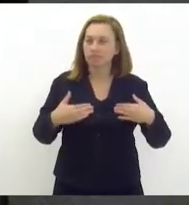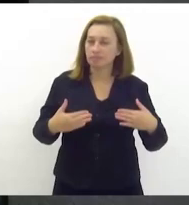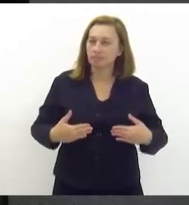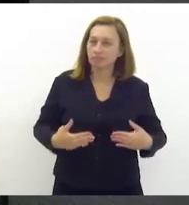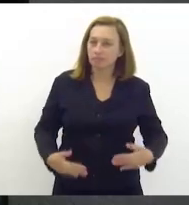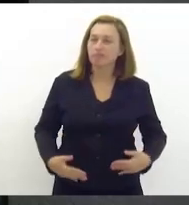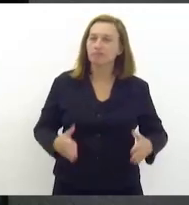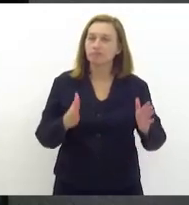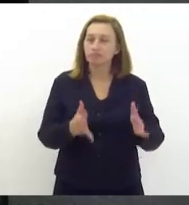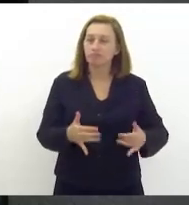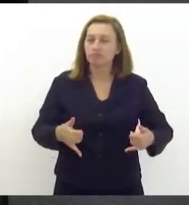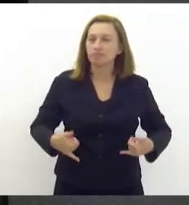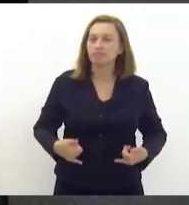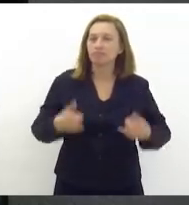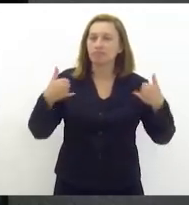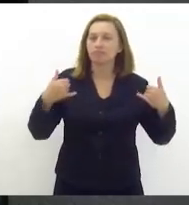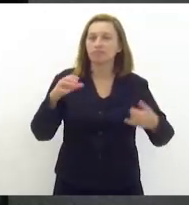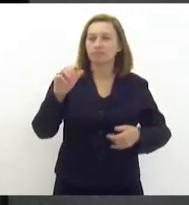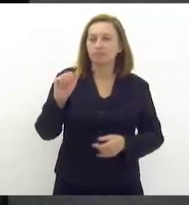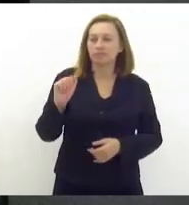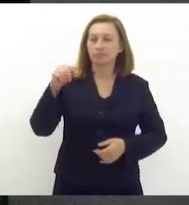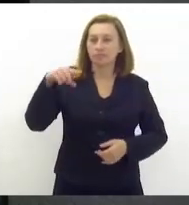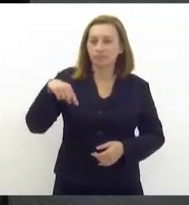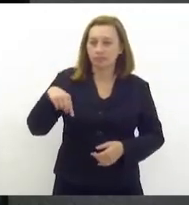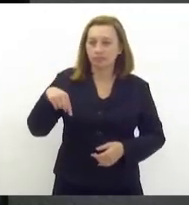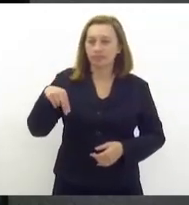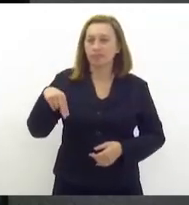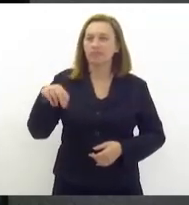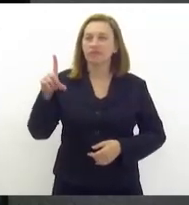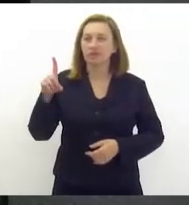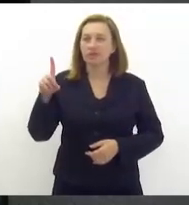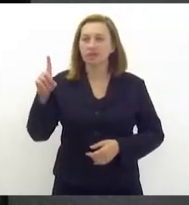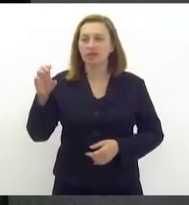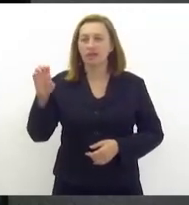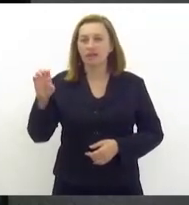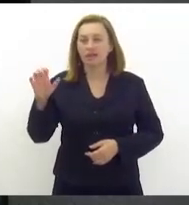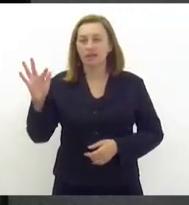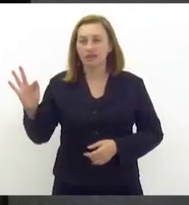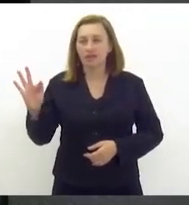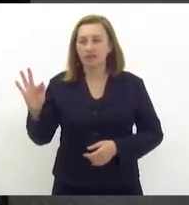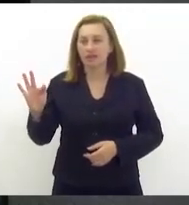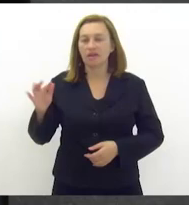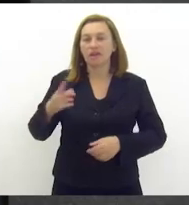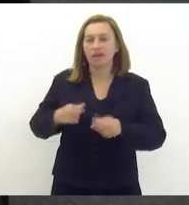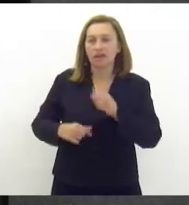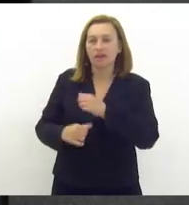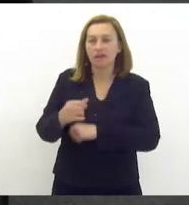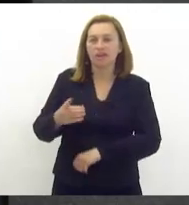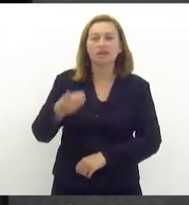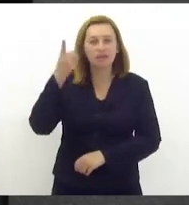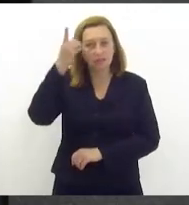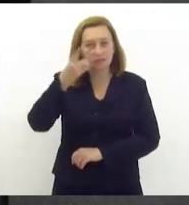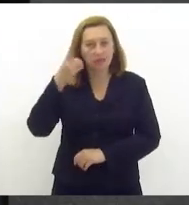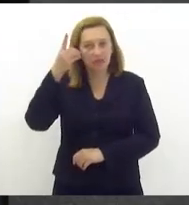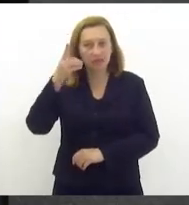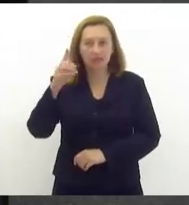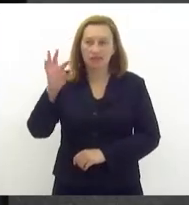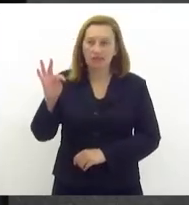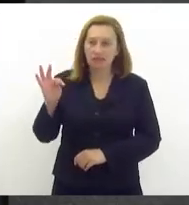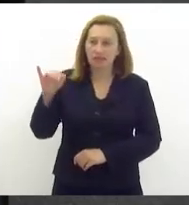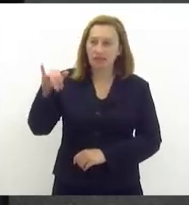faz aniversário andef saudar aqui a nossa eterna deputada Tânia Rodrigues que teve